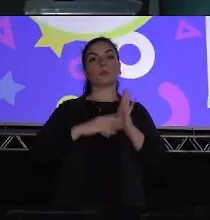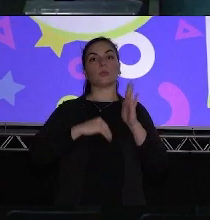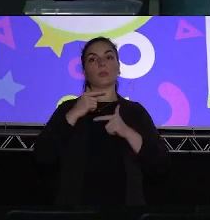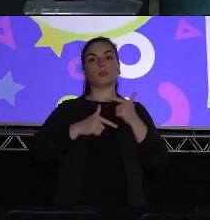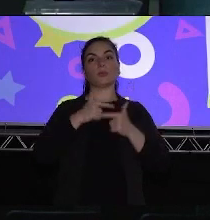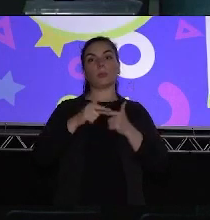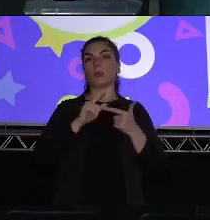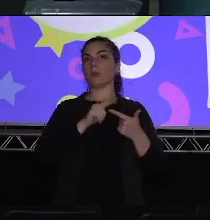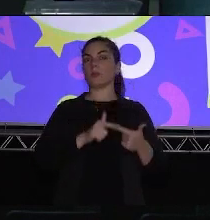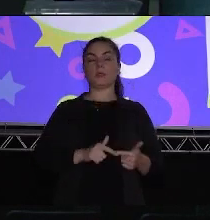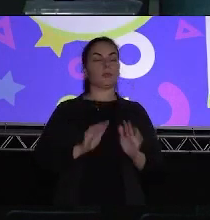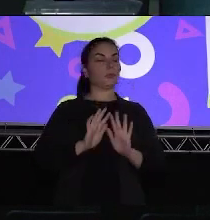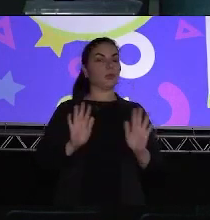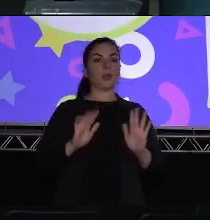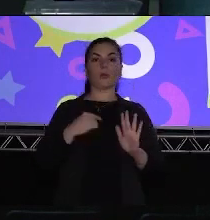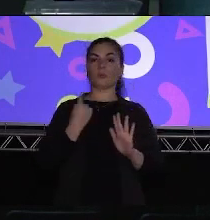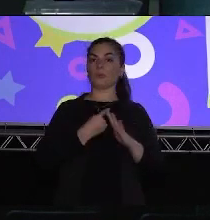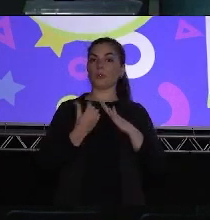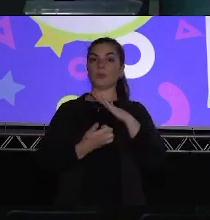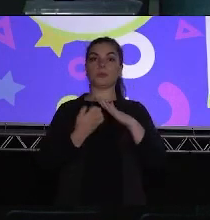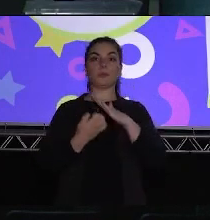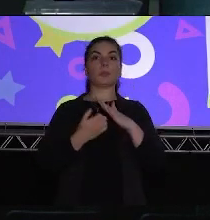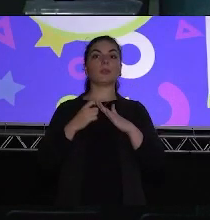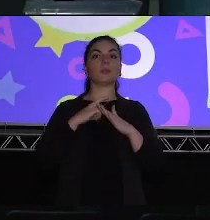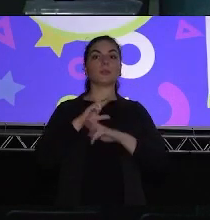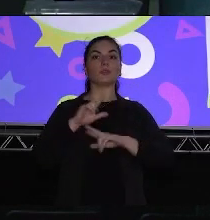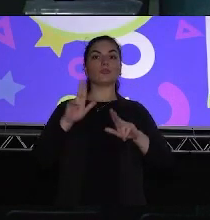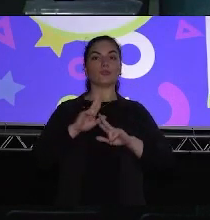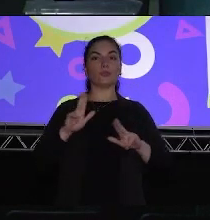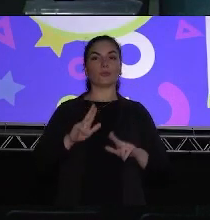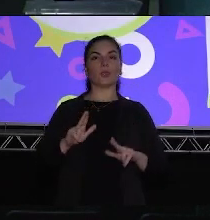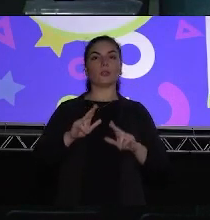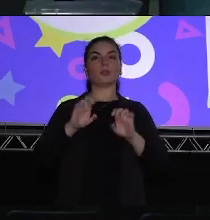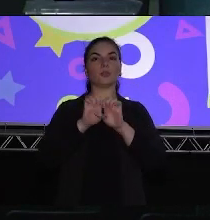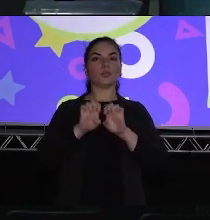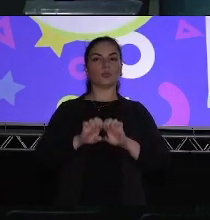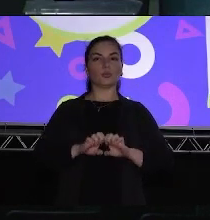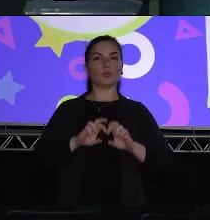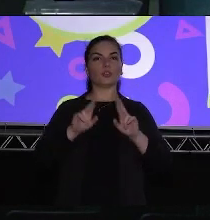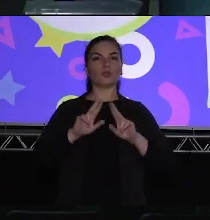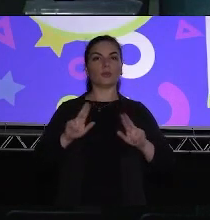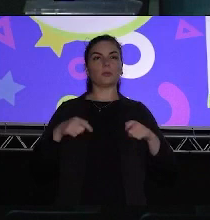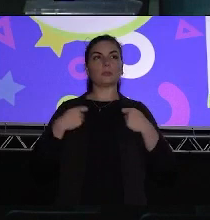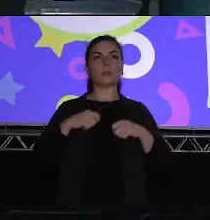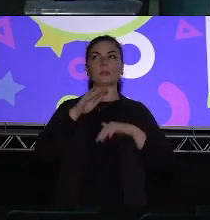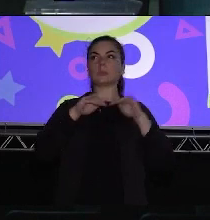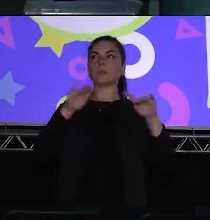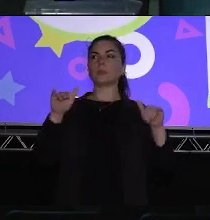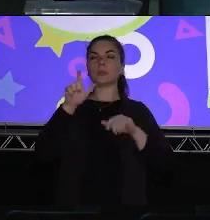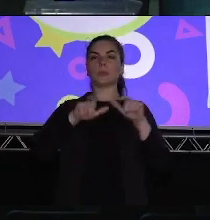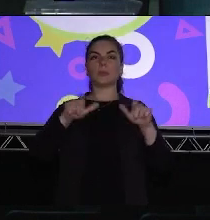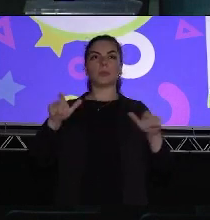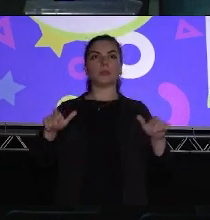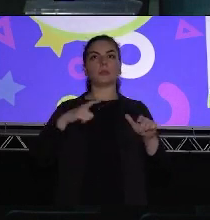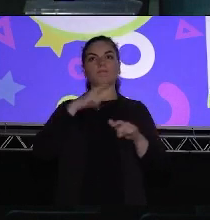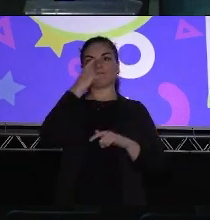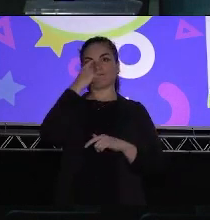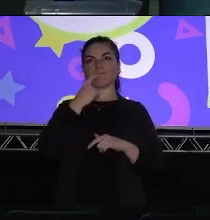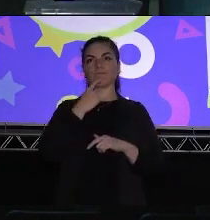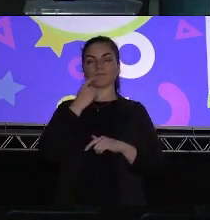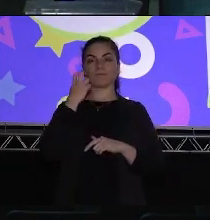é tradicional, as nossas empresas têm um esquema diferente, uma estrutura diferente, a gente precisa trazer pessoas com esse fit cultural